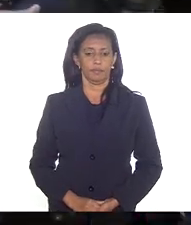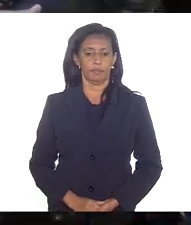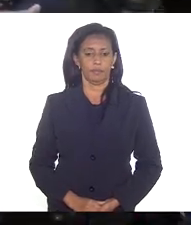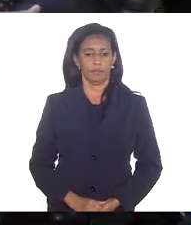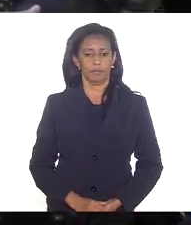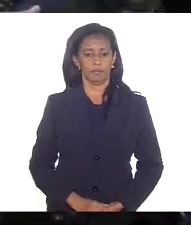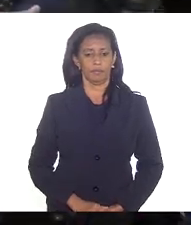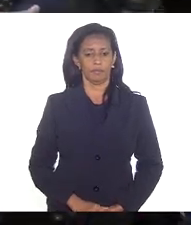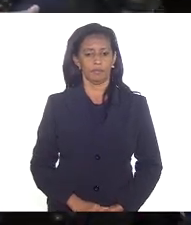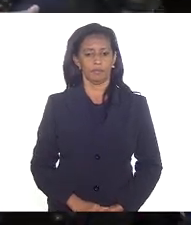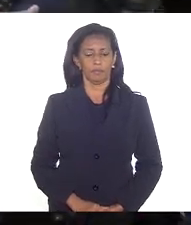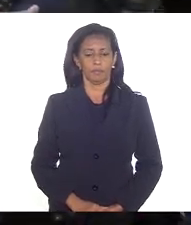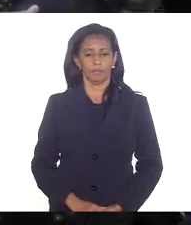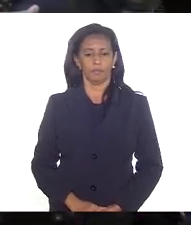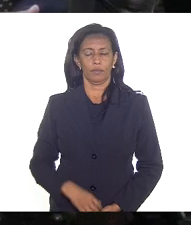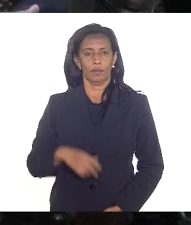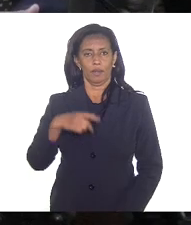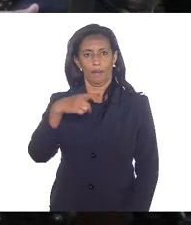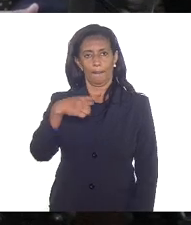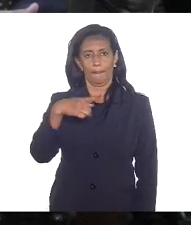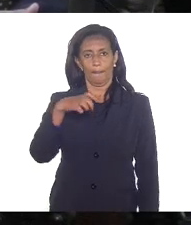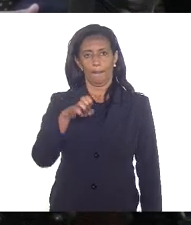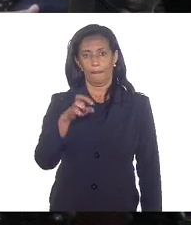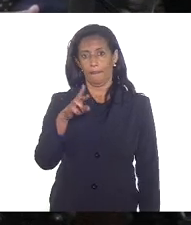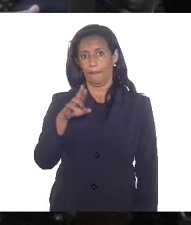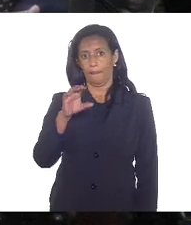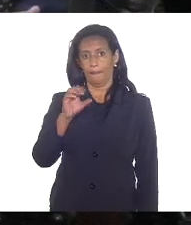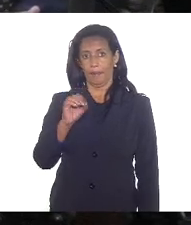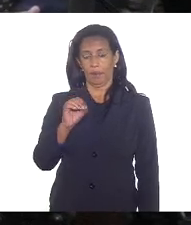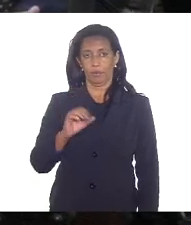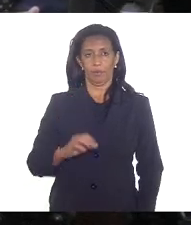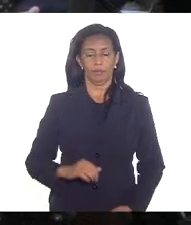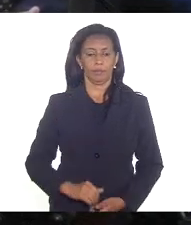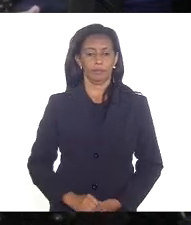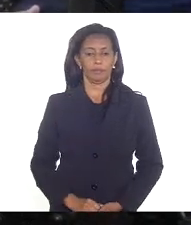o deputado da Mônica volta assim deputado Pedro Ricardo